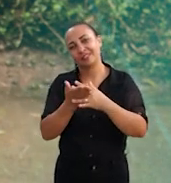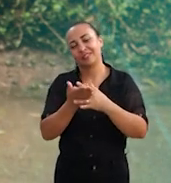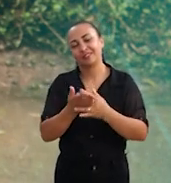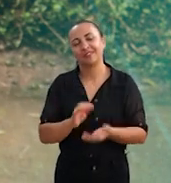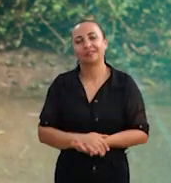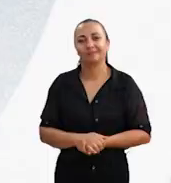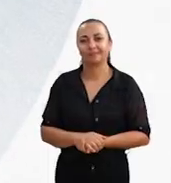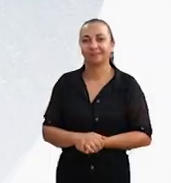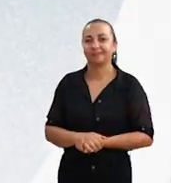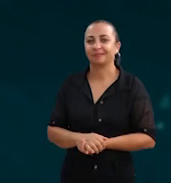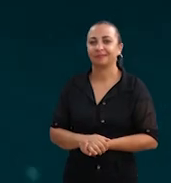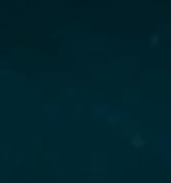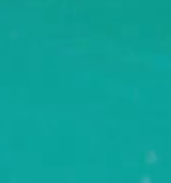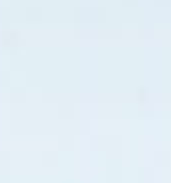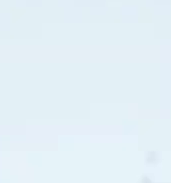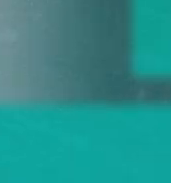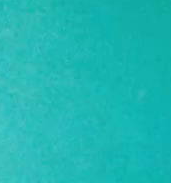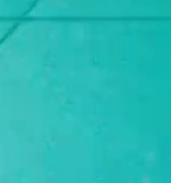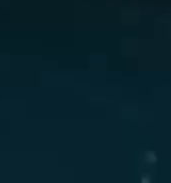intervalo.